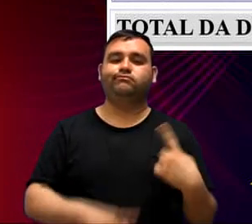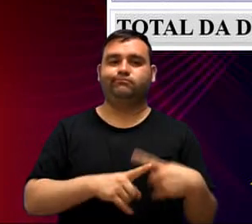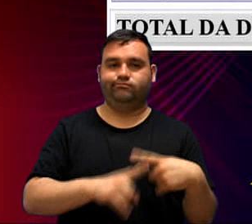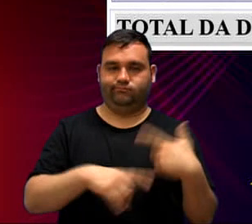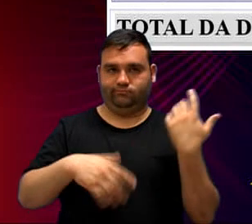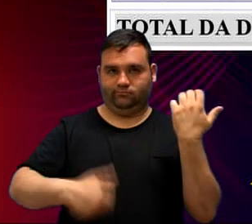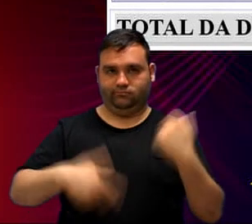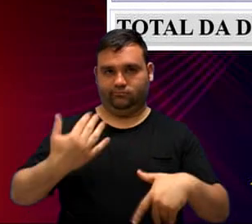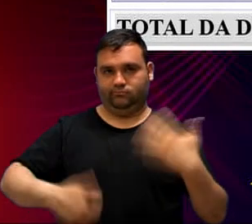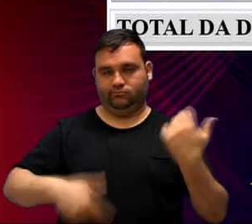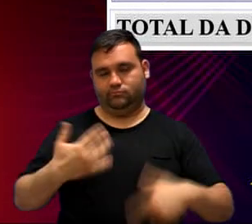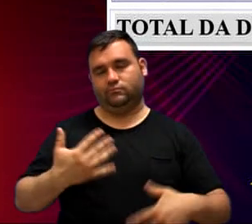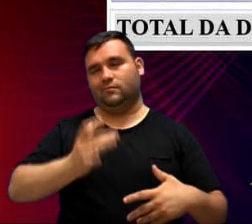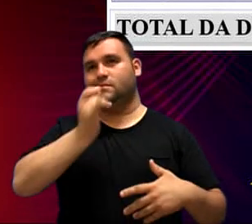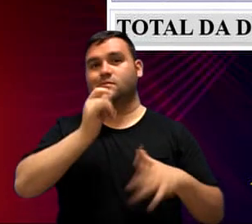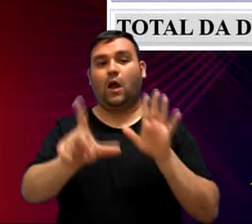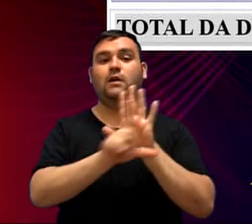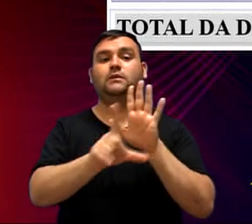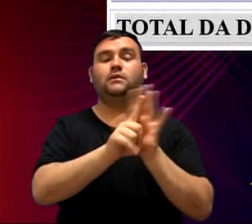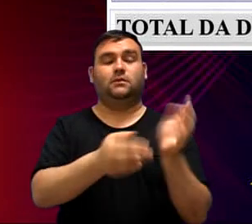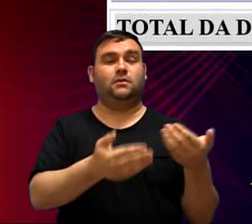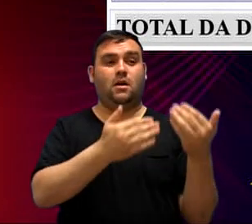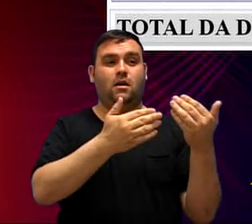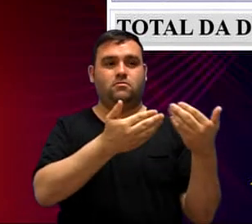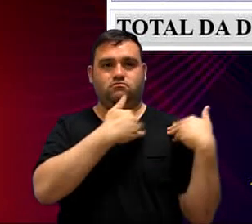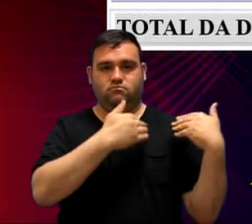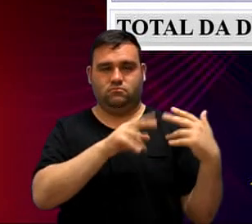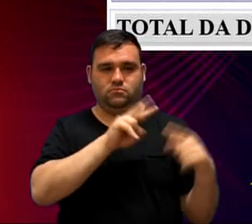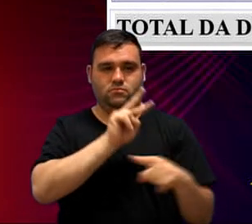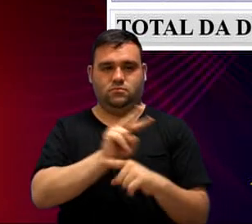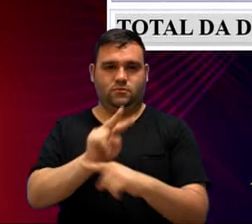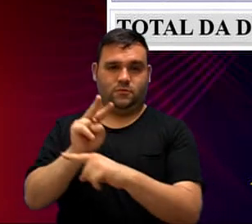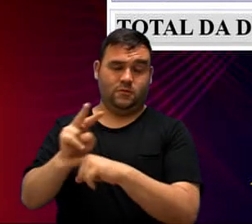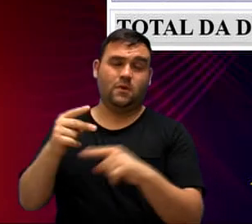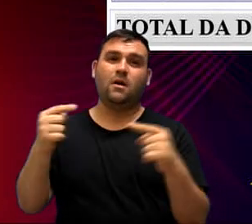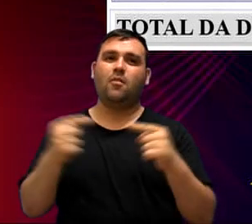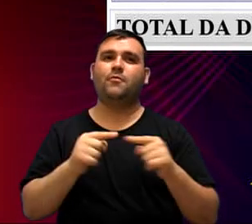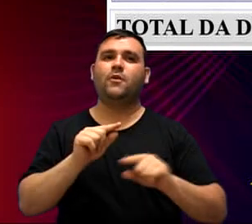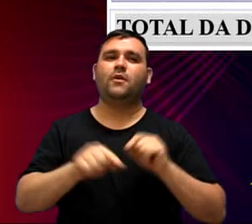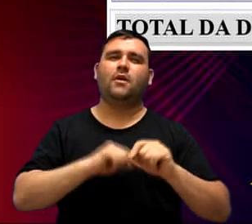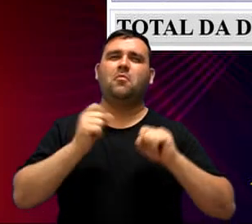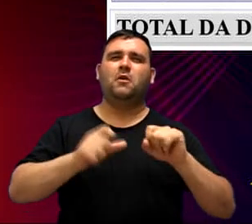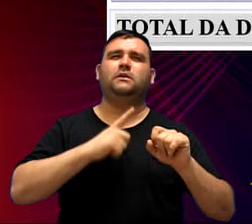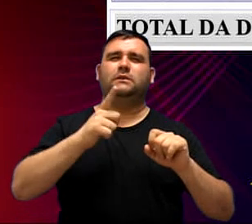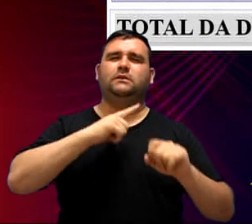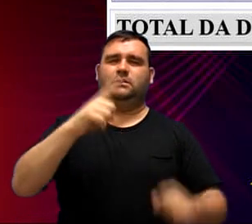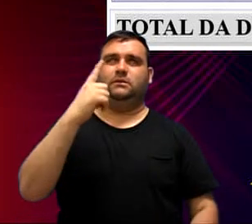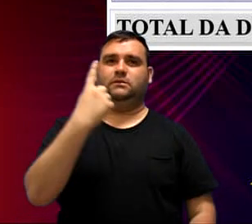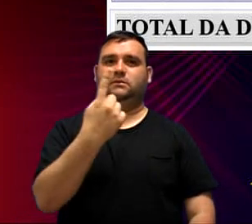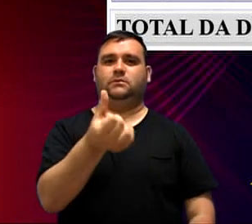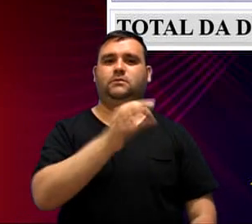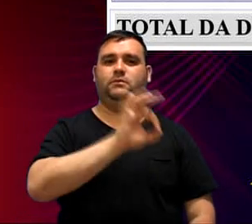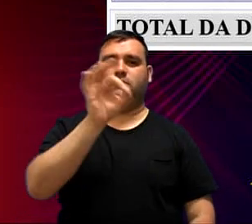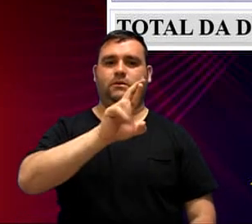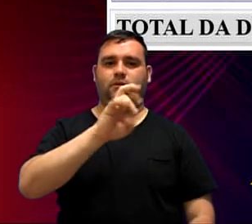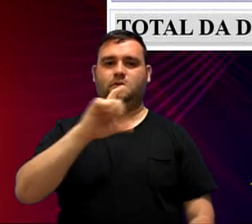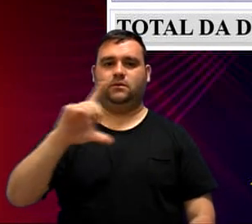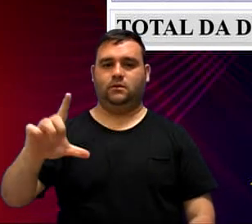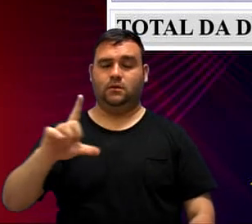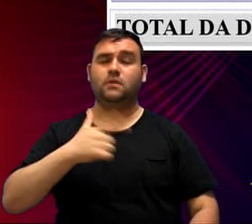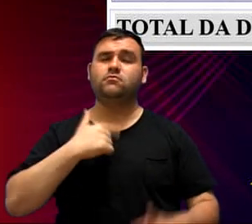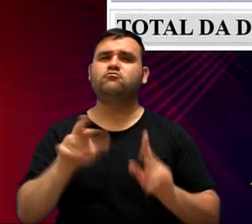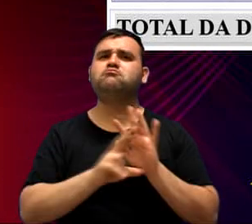assim, pela lei de responsabilidade fiscal, você pode atingir até, acho que, 16% da RCL. E